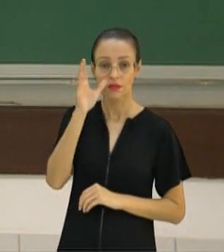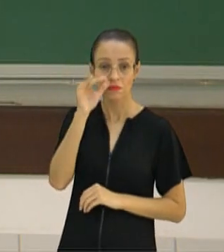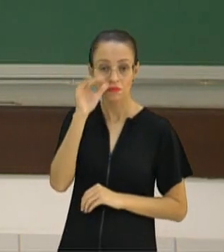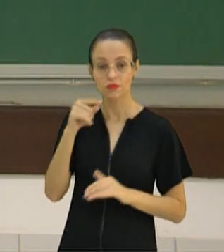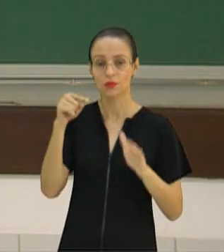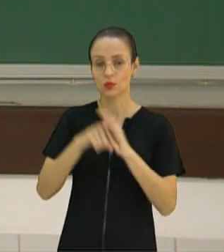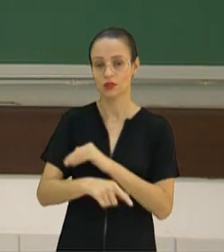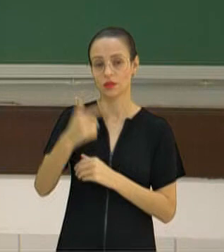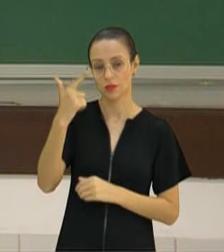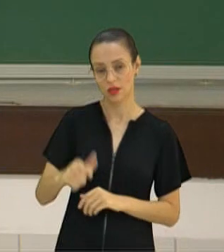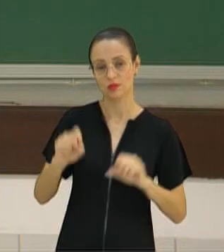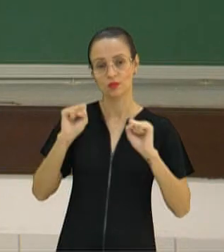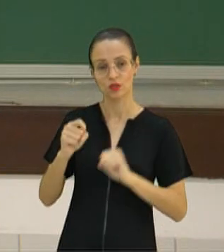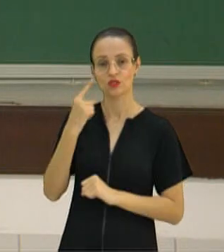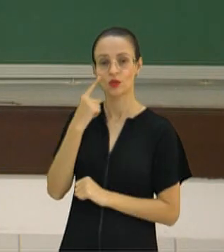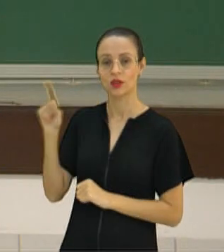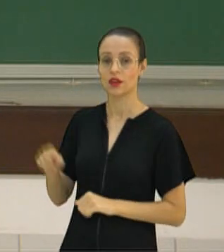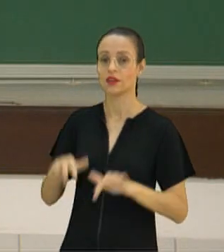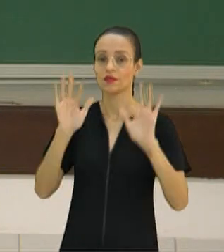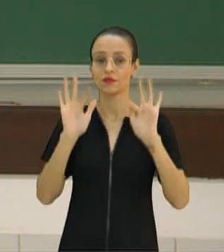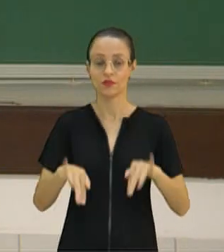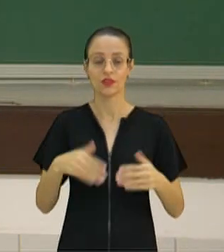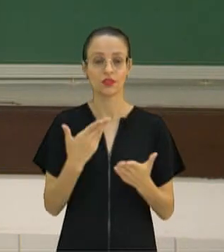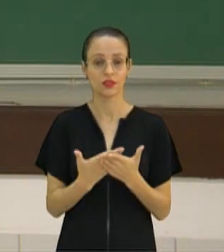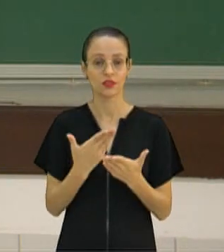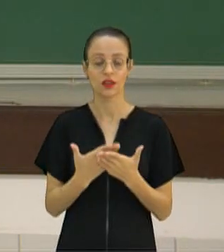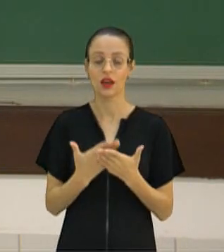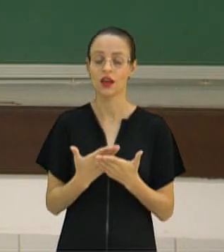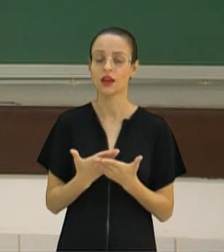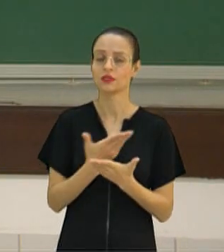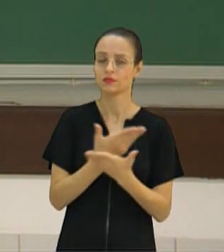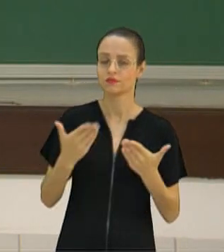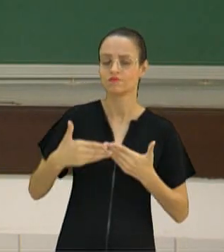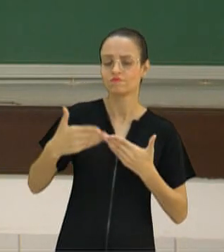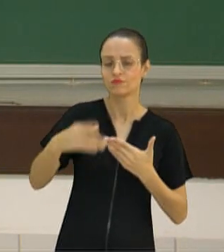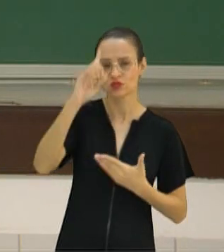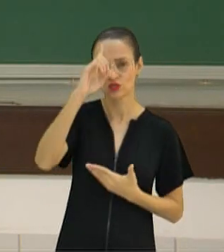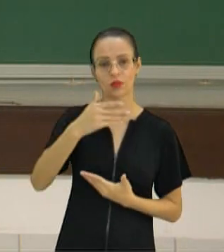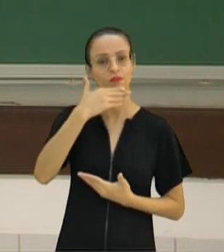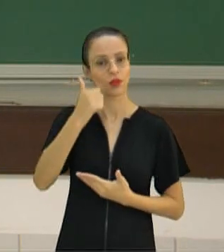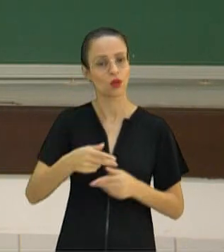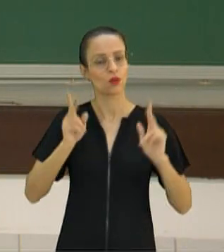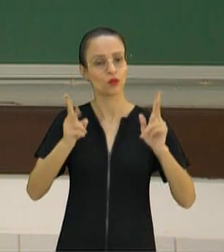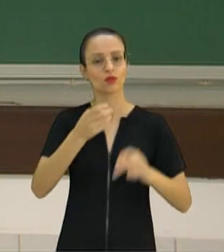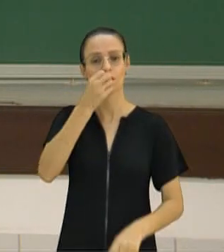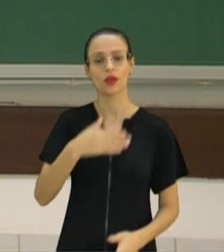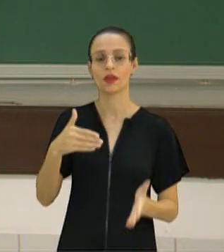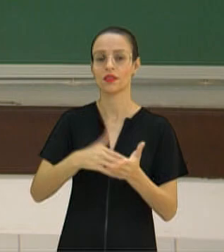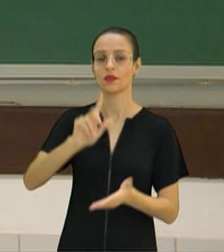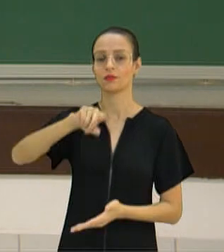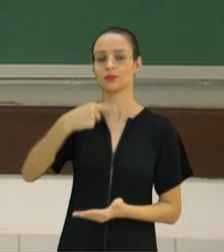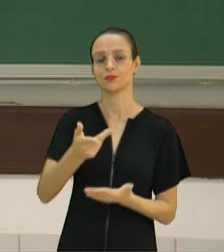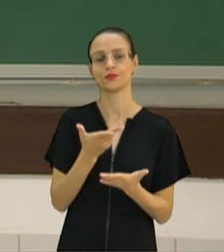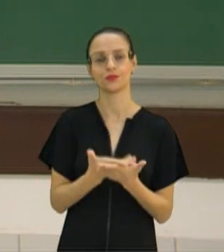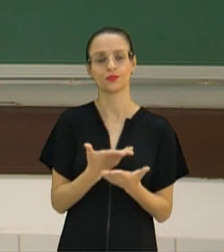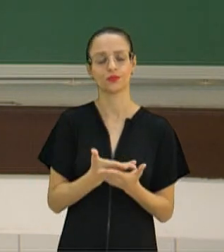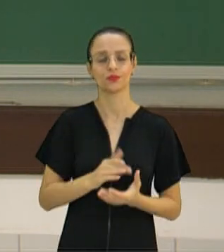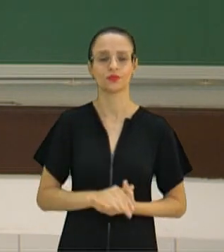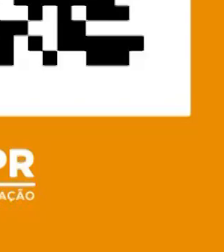aprofundar, consulte. Estamos no fim agora, desejo a você dias melhores, continue bem e até a próxima!